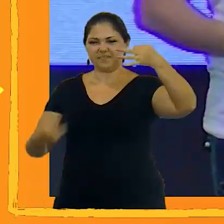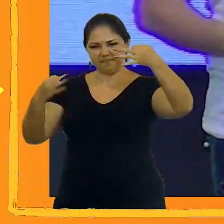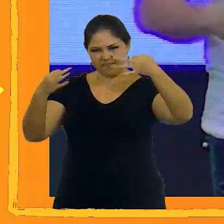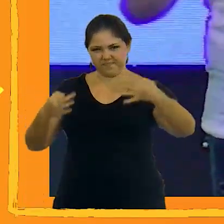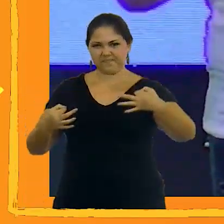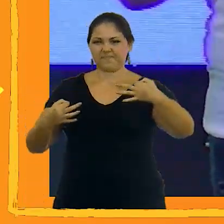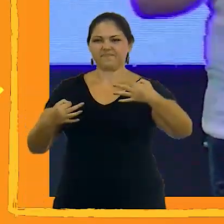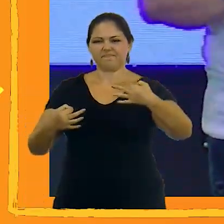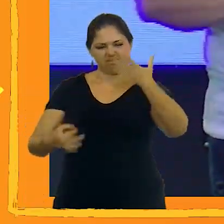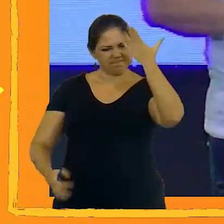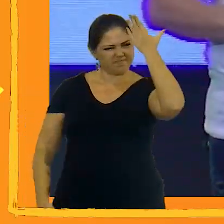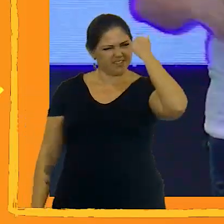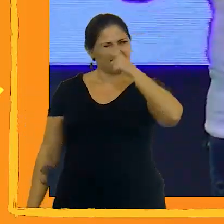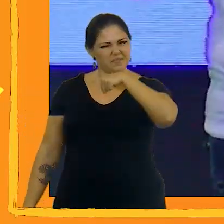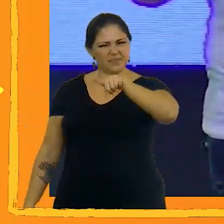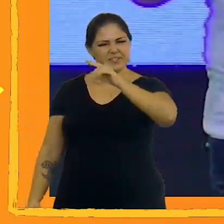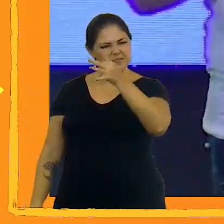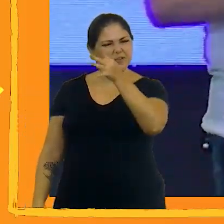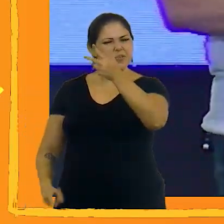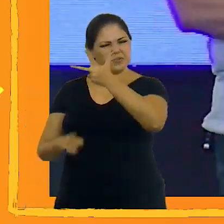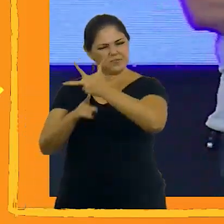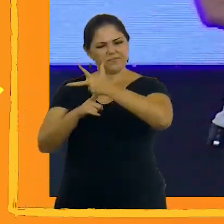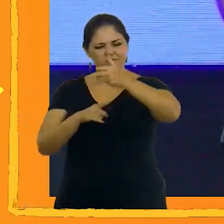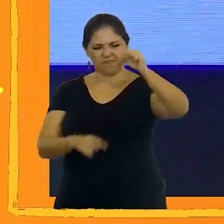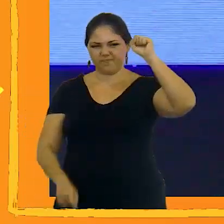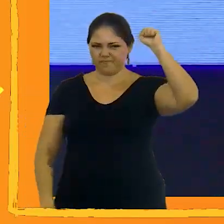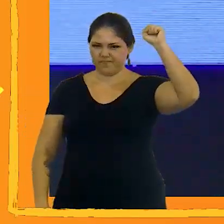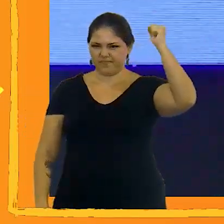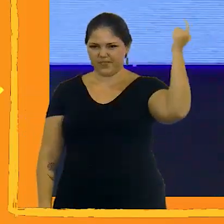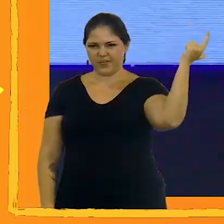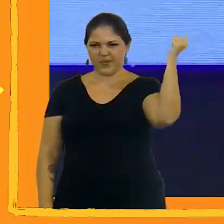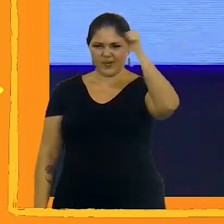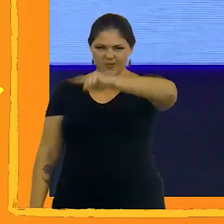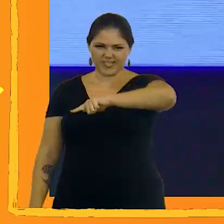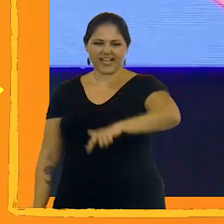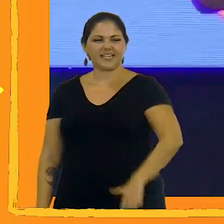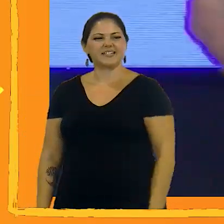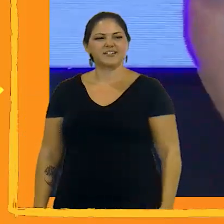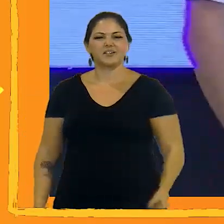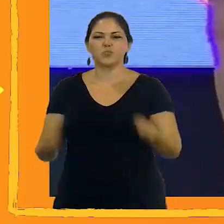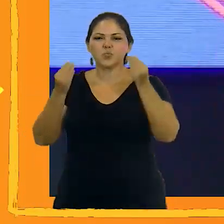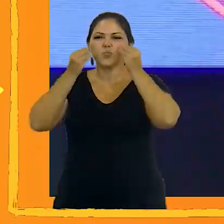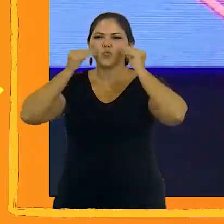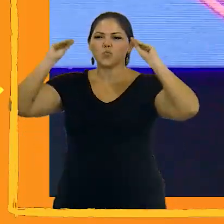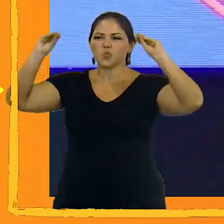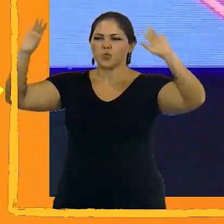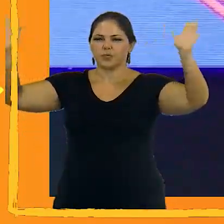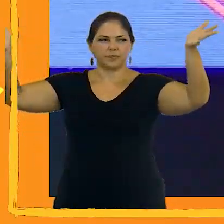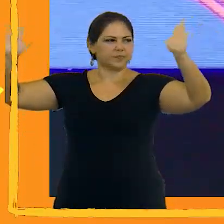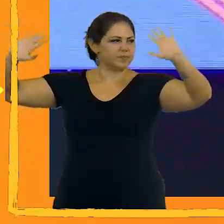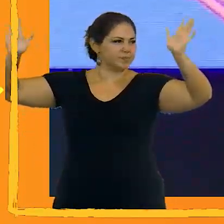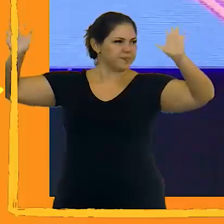vencer Tenha a certeza que você vai conseguir chegar onde você quer beijo até a próxima